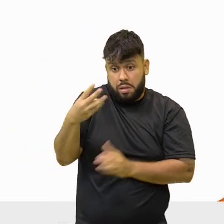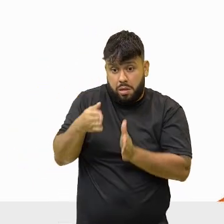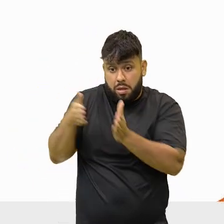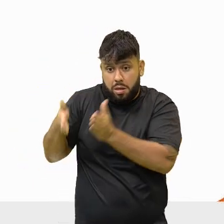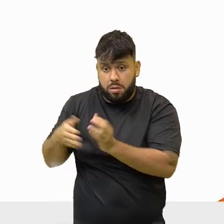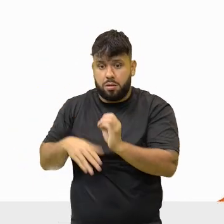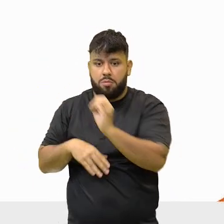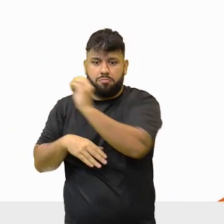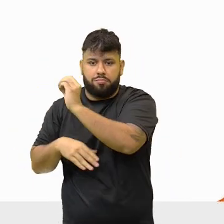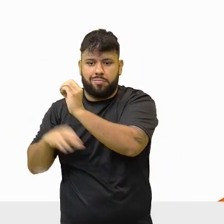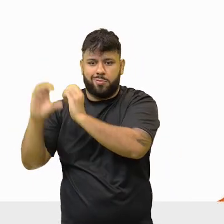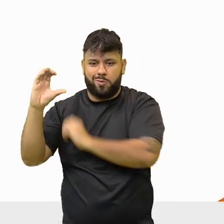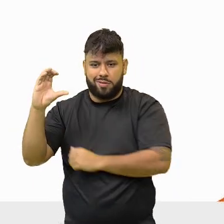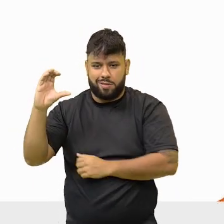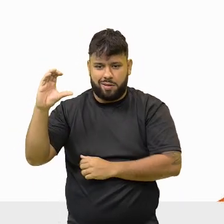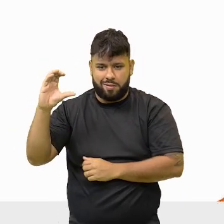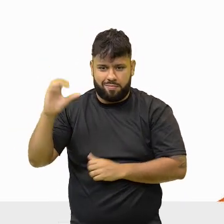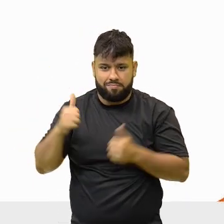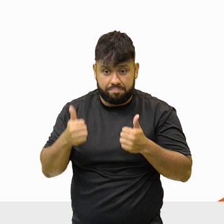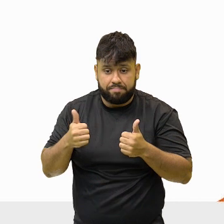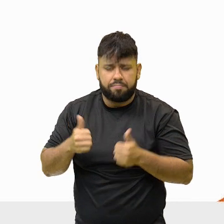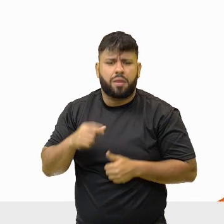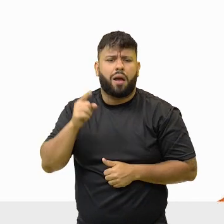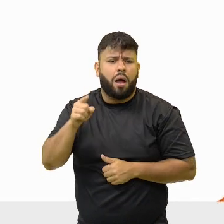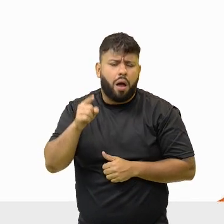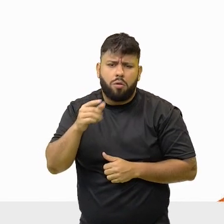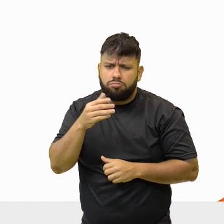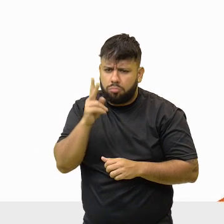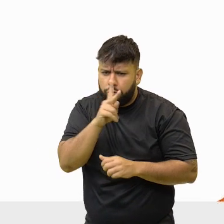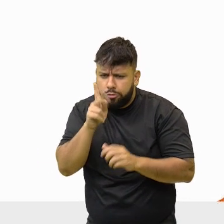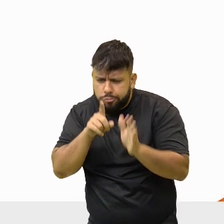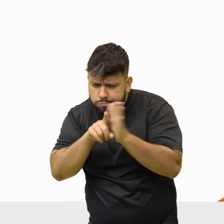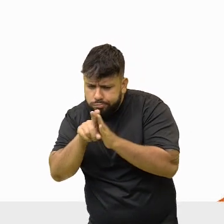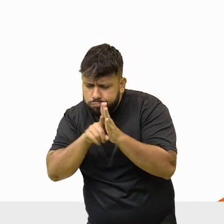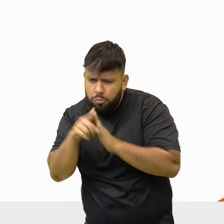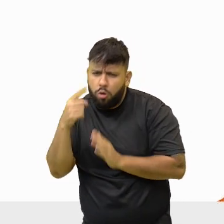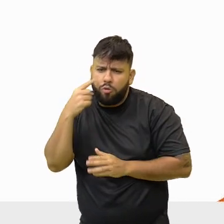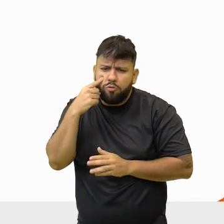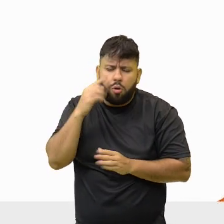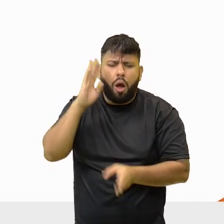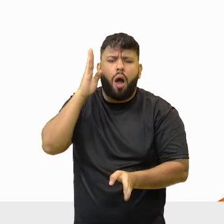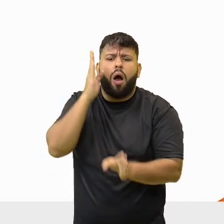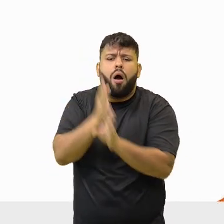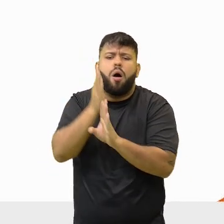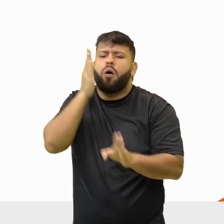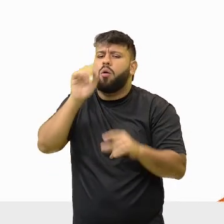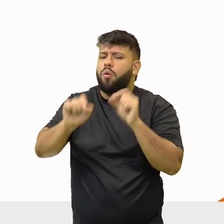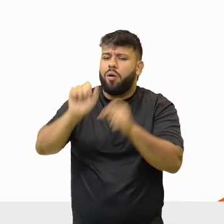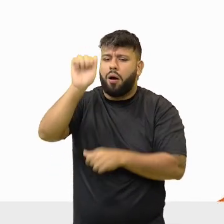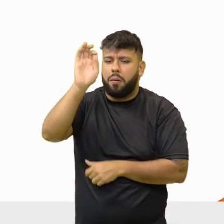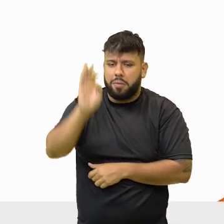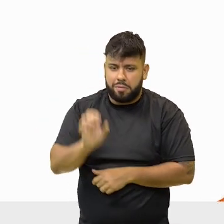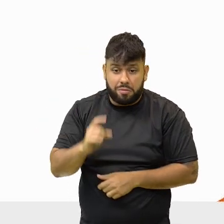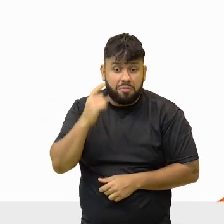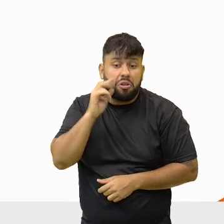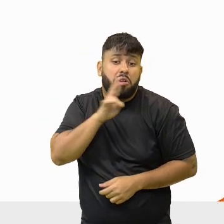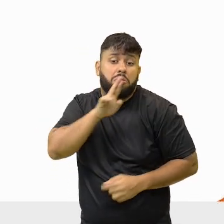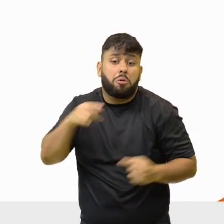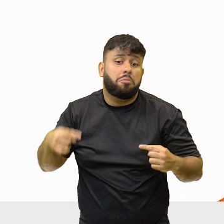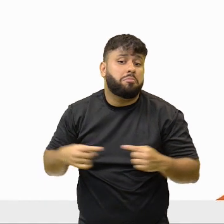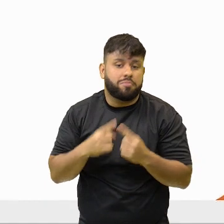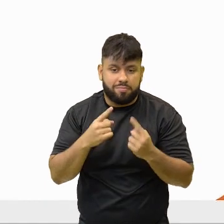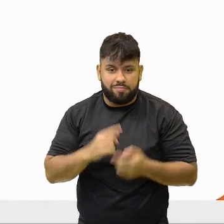2, 3, o professor constatou que as folhas do eletroscópio e temos essas opções A, B, C, D e E. Qual delas é a